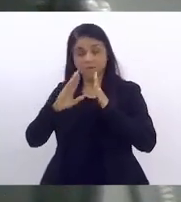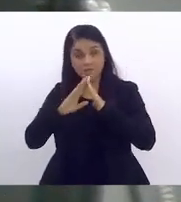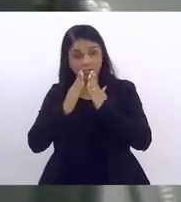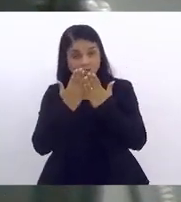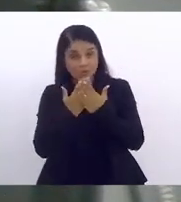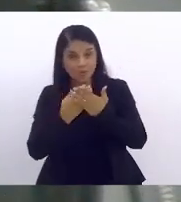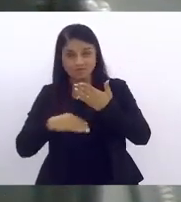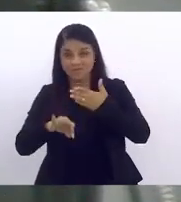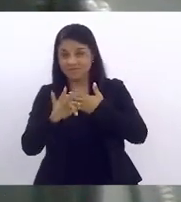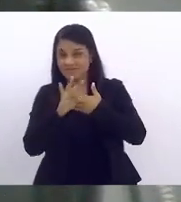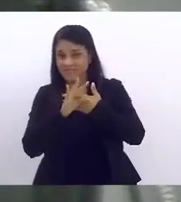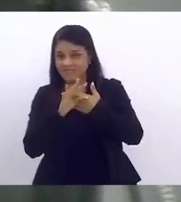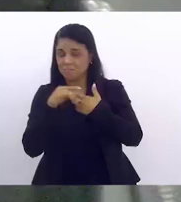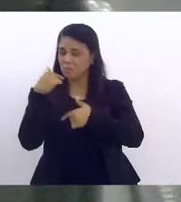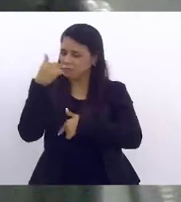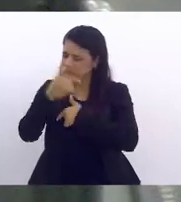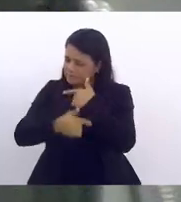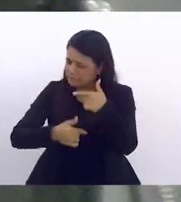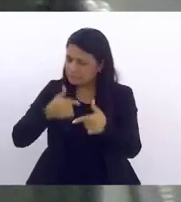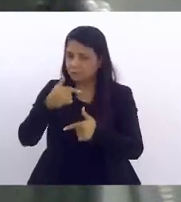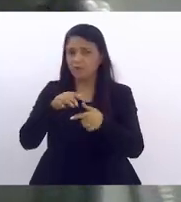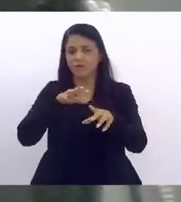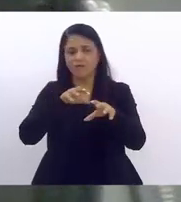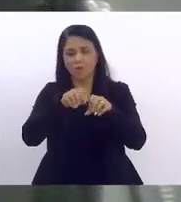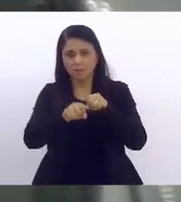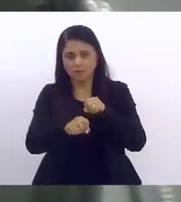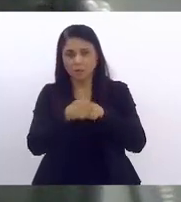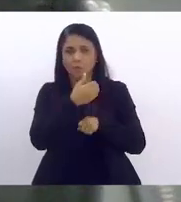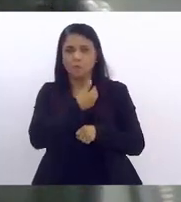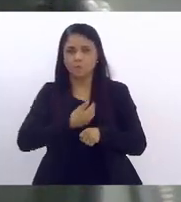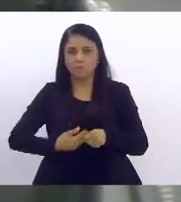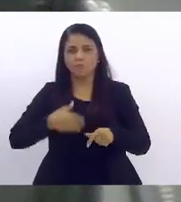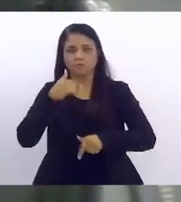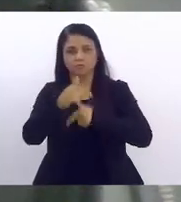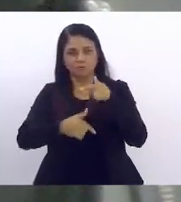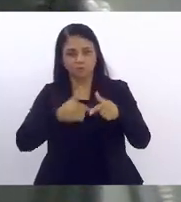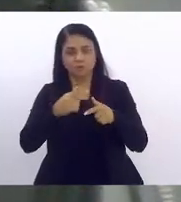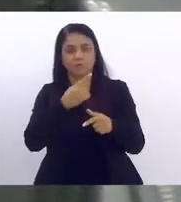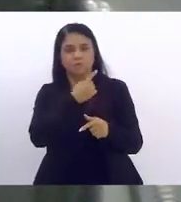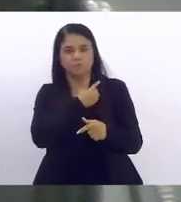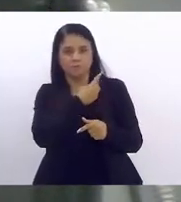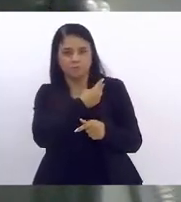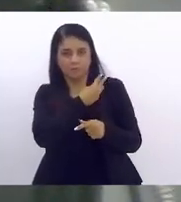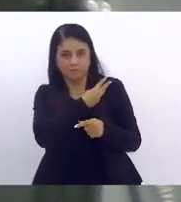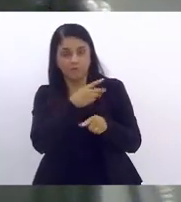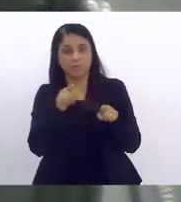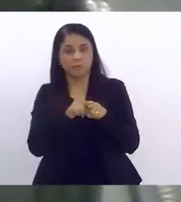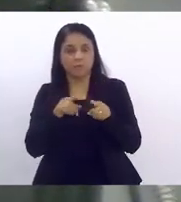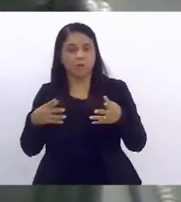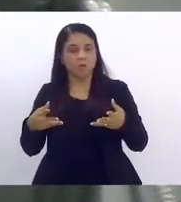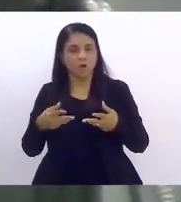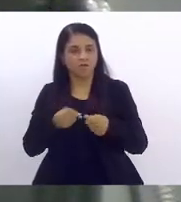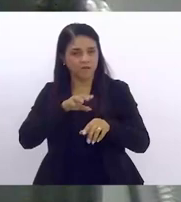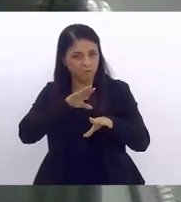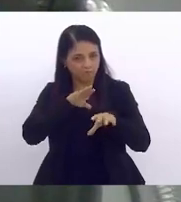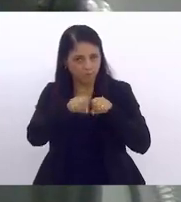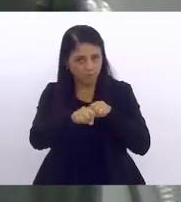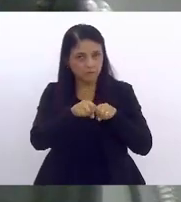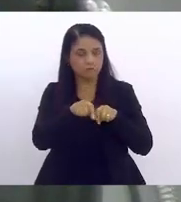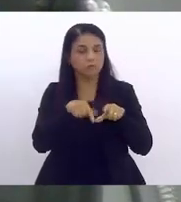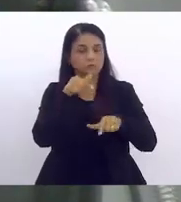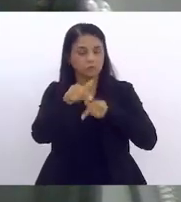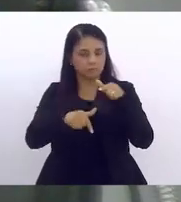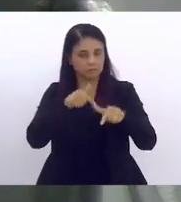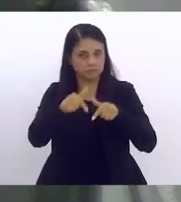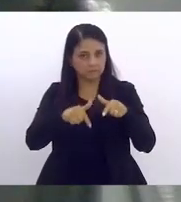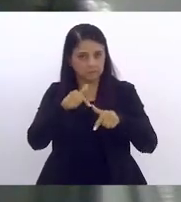pelo seu incansável trabalho da formação pública dos trabalhadores de nível médio, da qualificação necessária para que esses